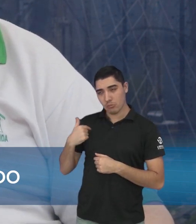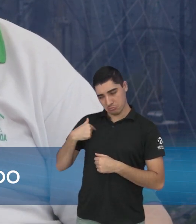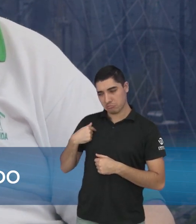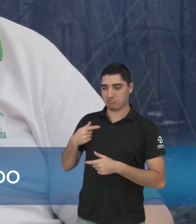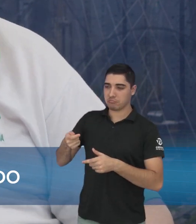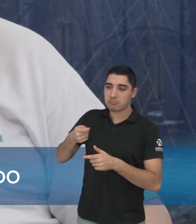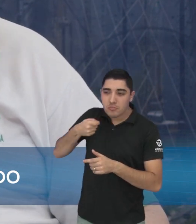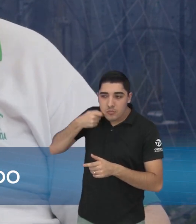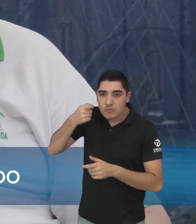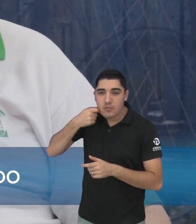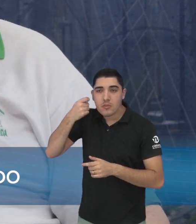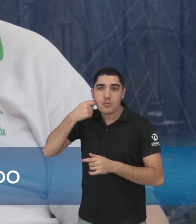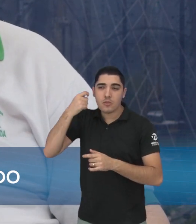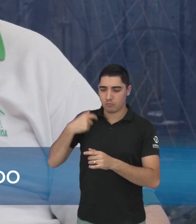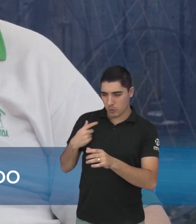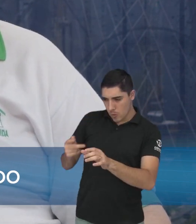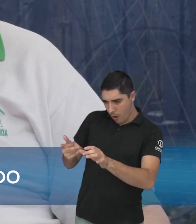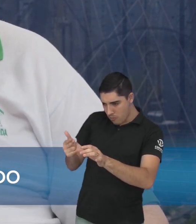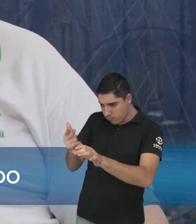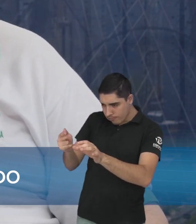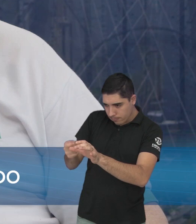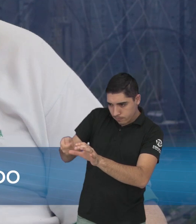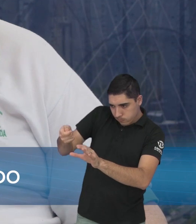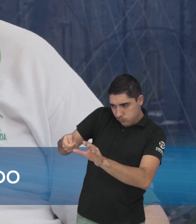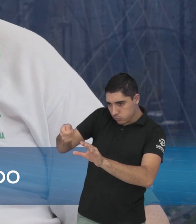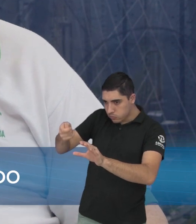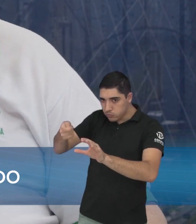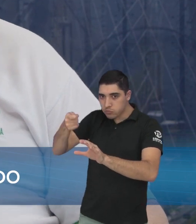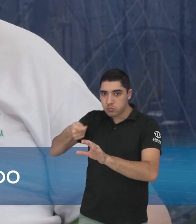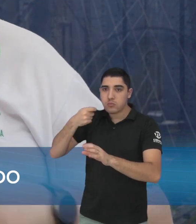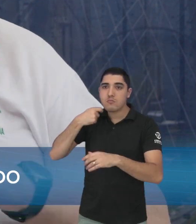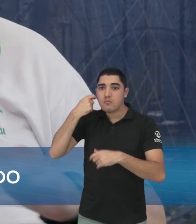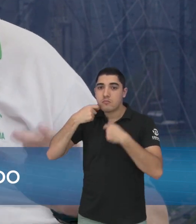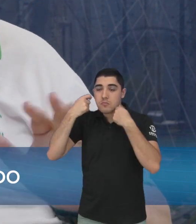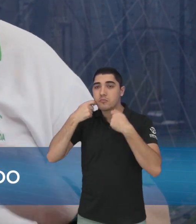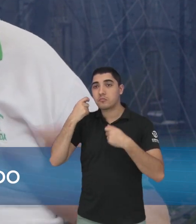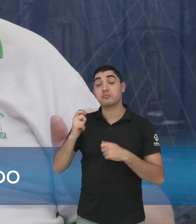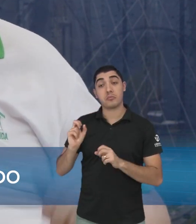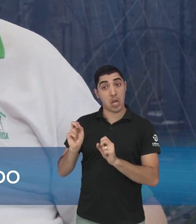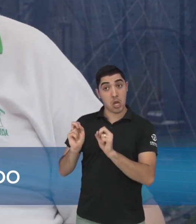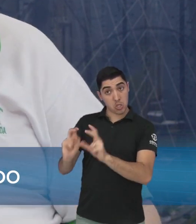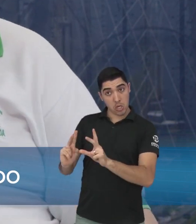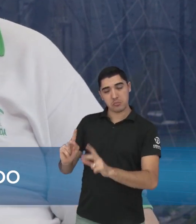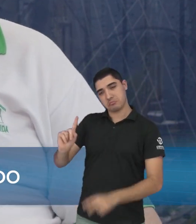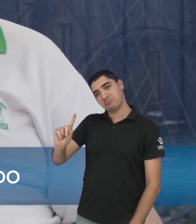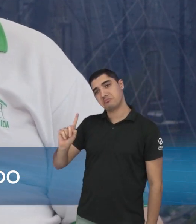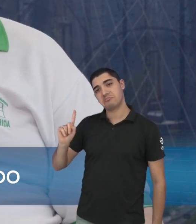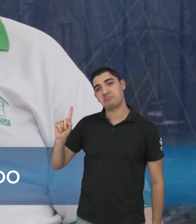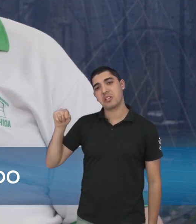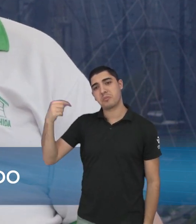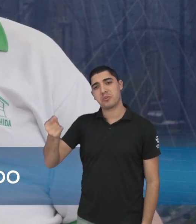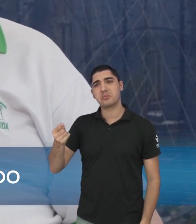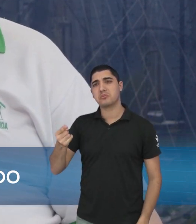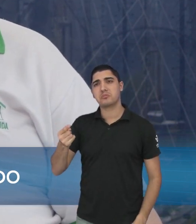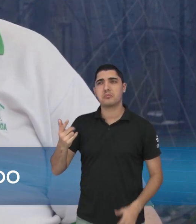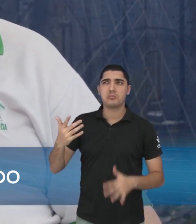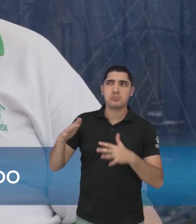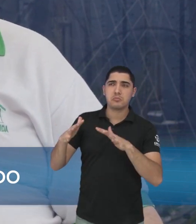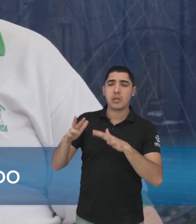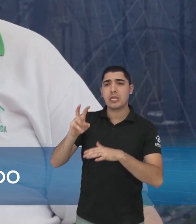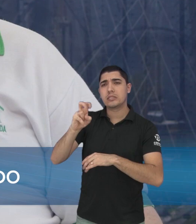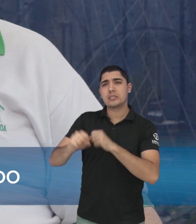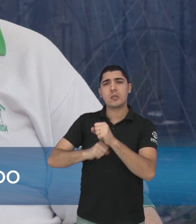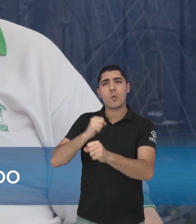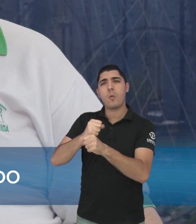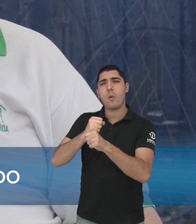dele, ele pediu para fazer a barba dele, fiz a barba dele e tal, e bem, passou esse momento tal. Quase